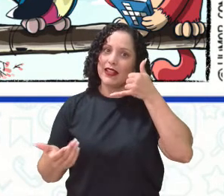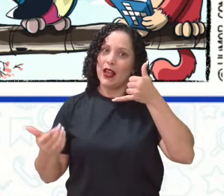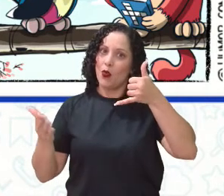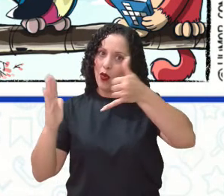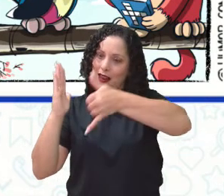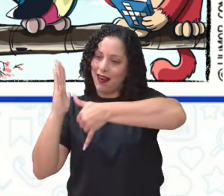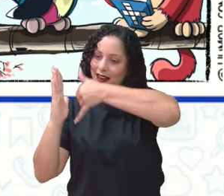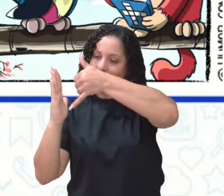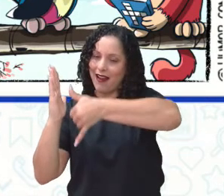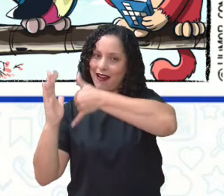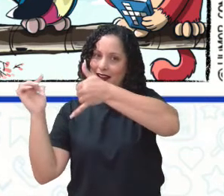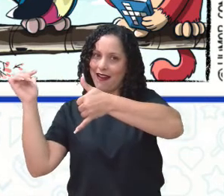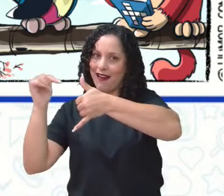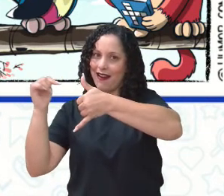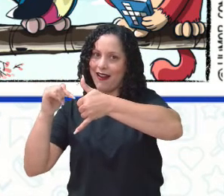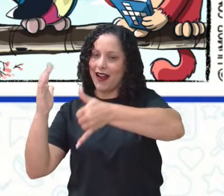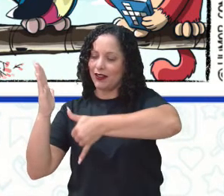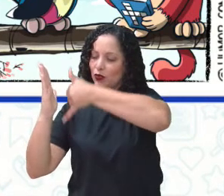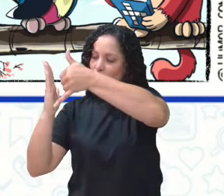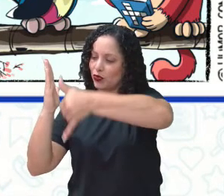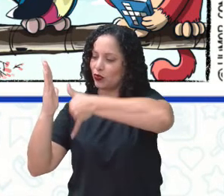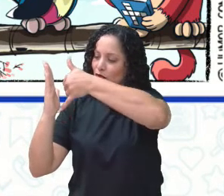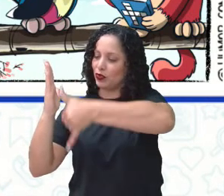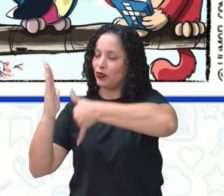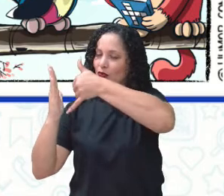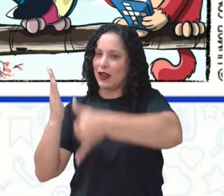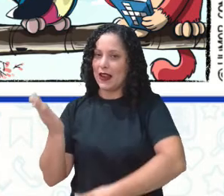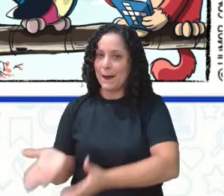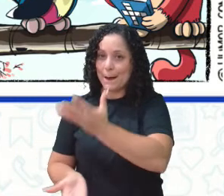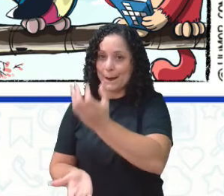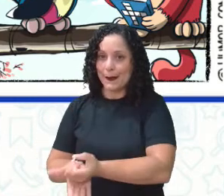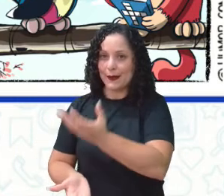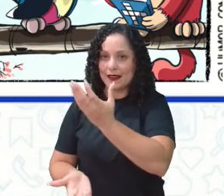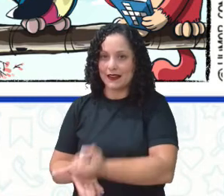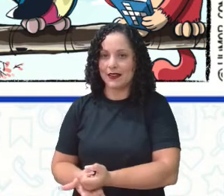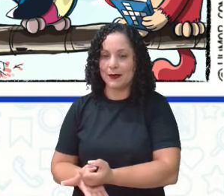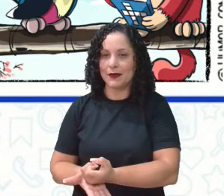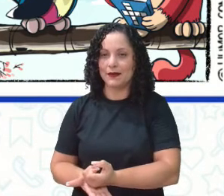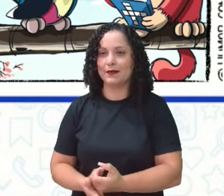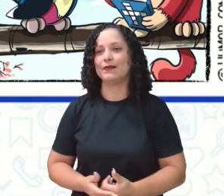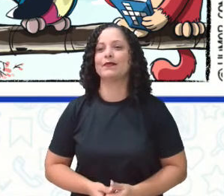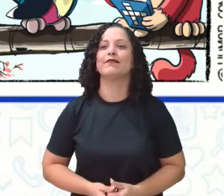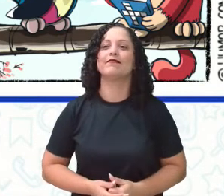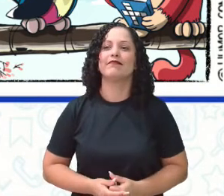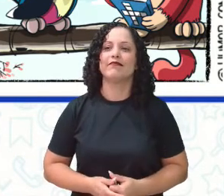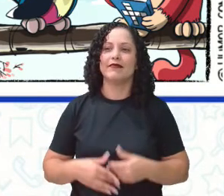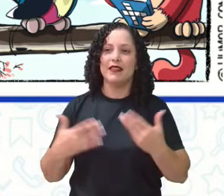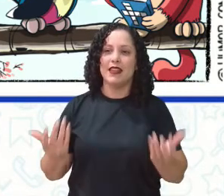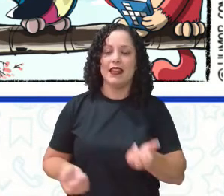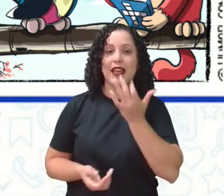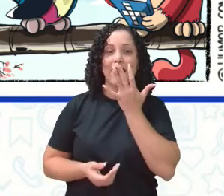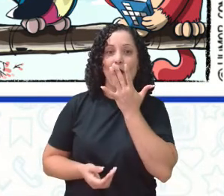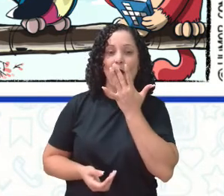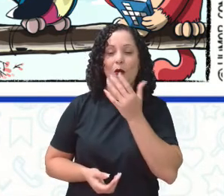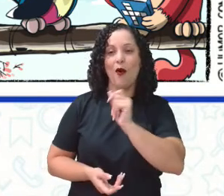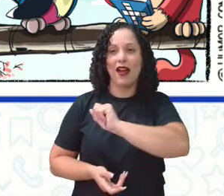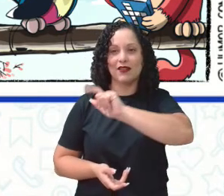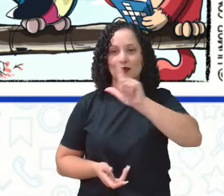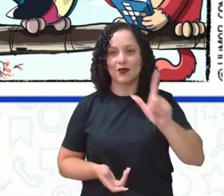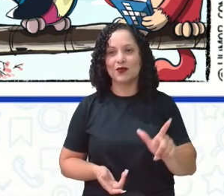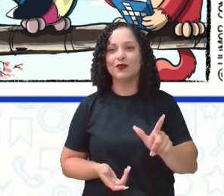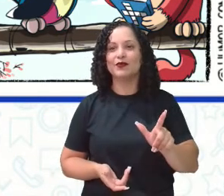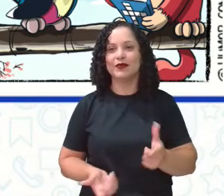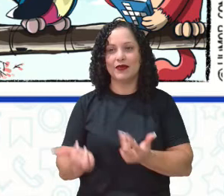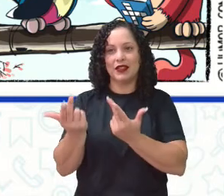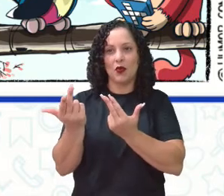dá depois da leitura do QR Code. Pode ver que está em azul. O flash que está em azul, saindo do celular, é o mesmo em azul lá